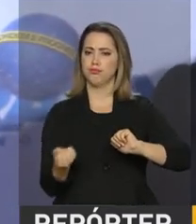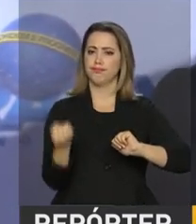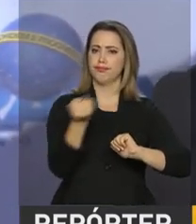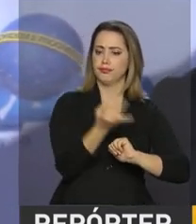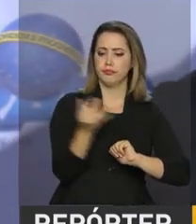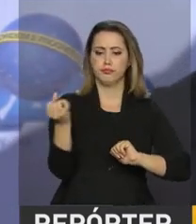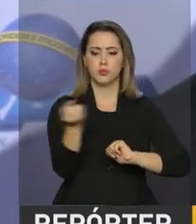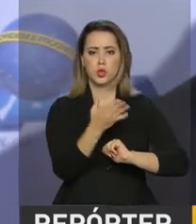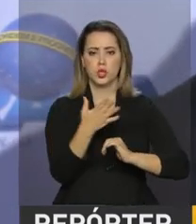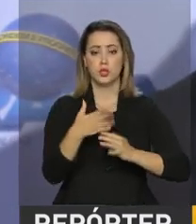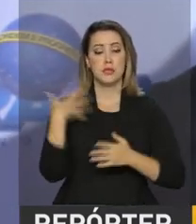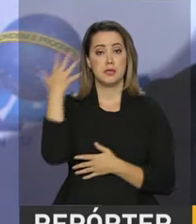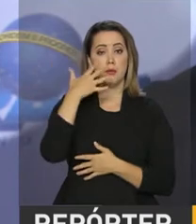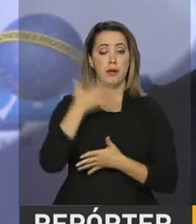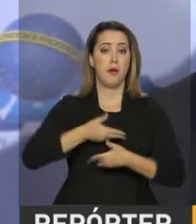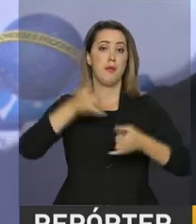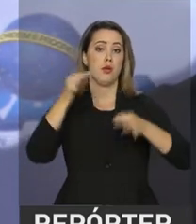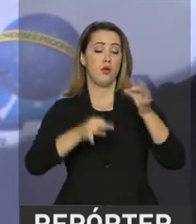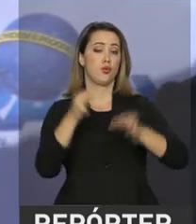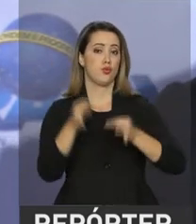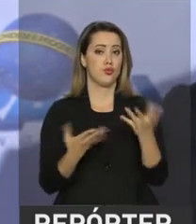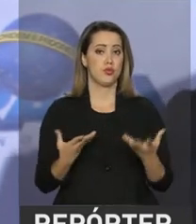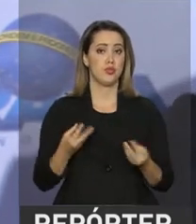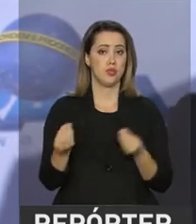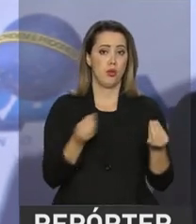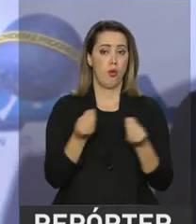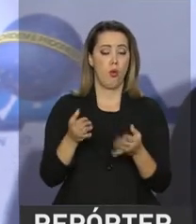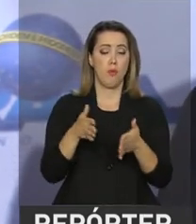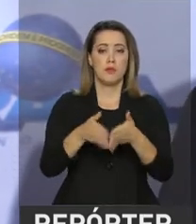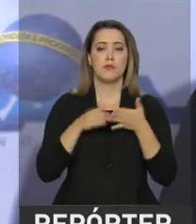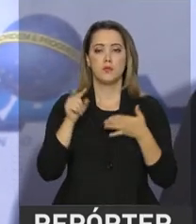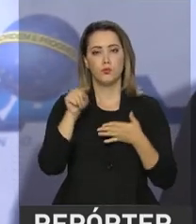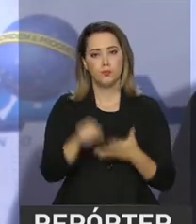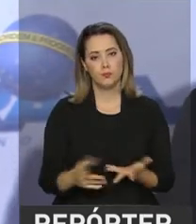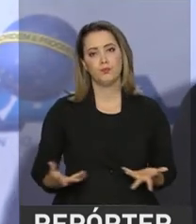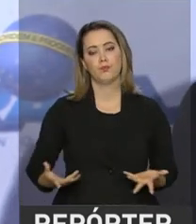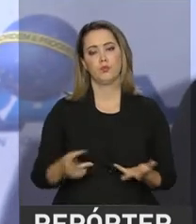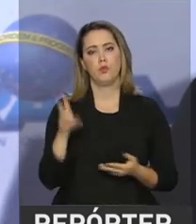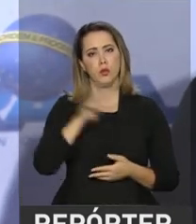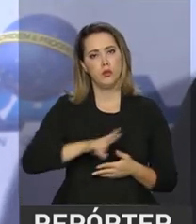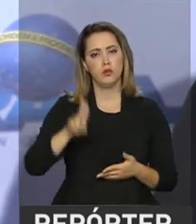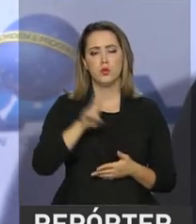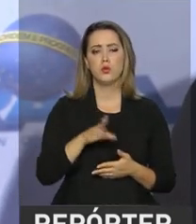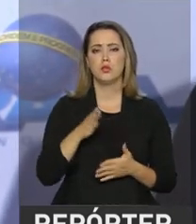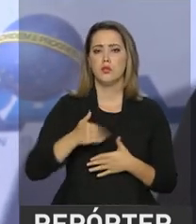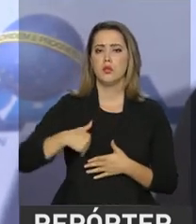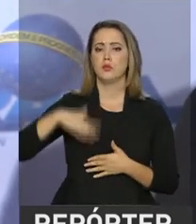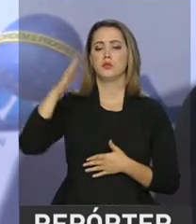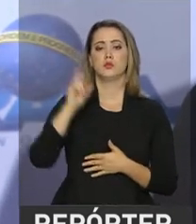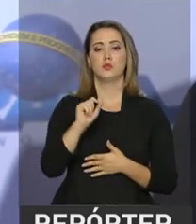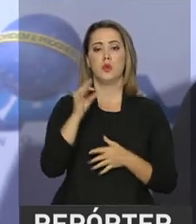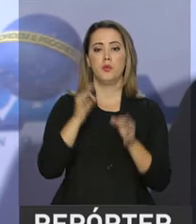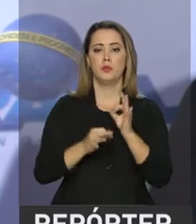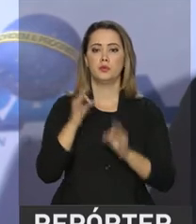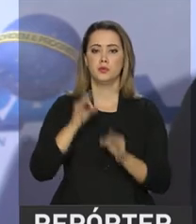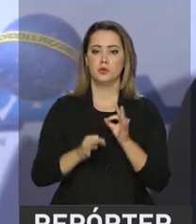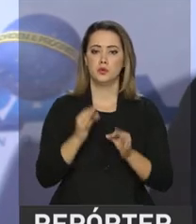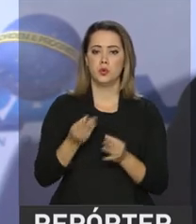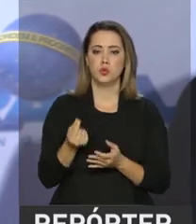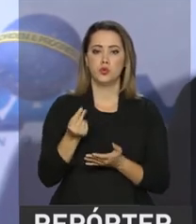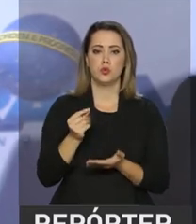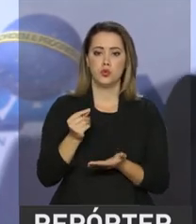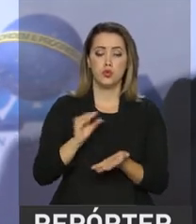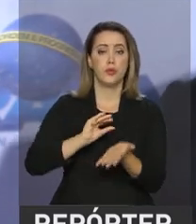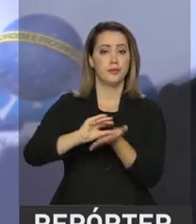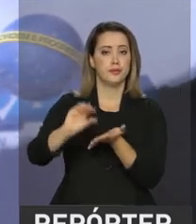os senhores magistrados sobre essas demandas e usar com mais justiça os recursos à saúde